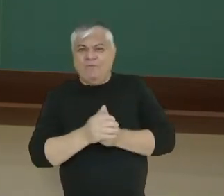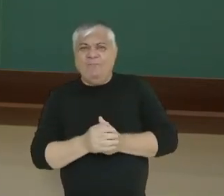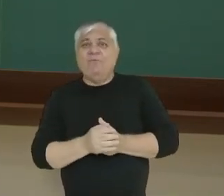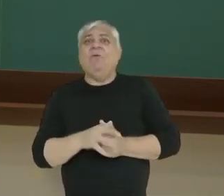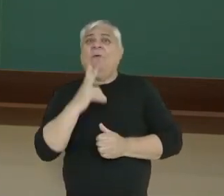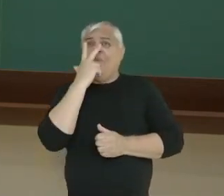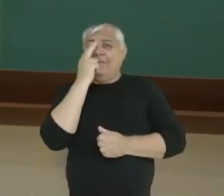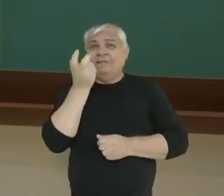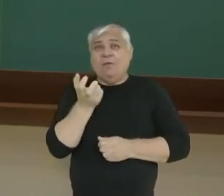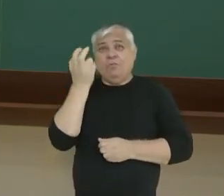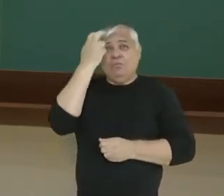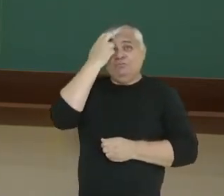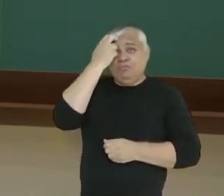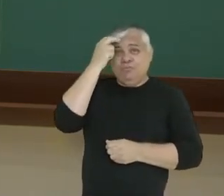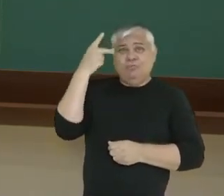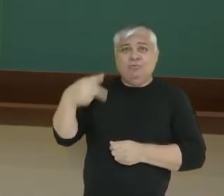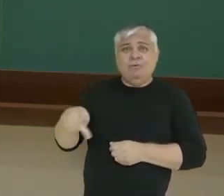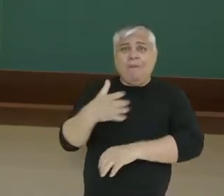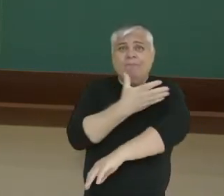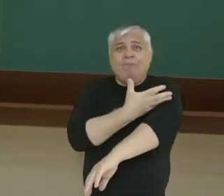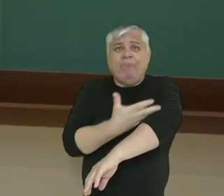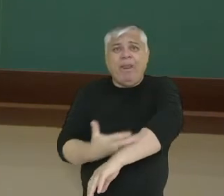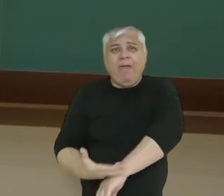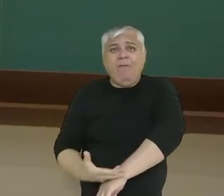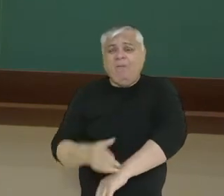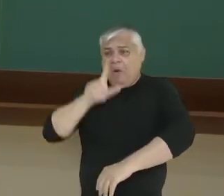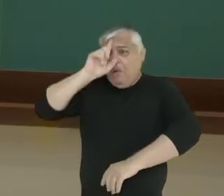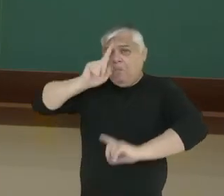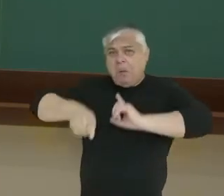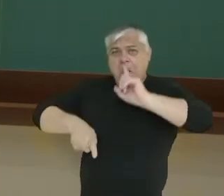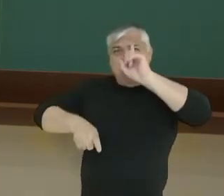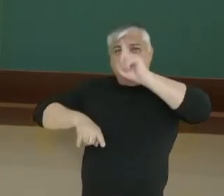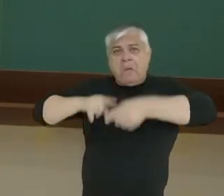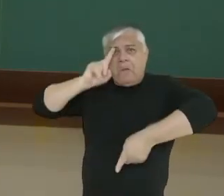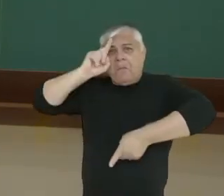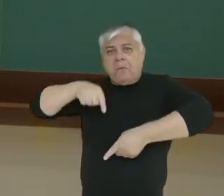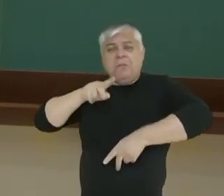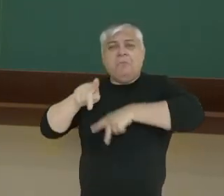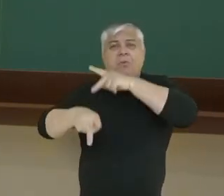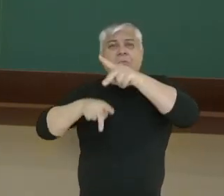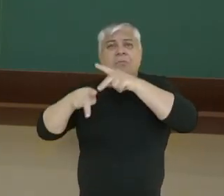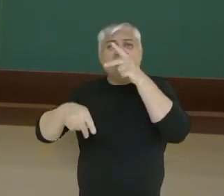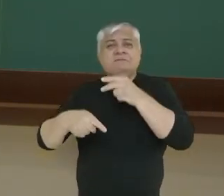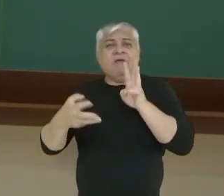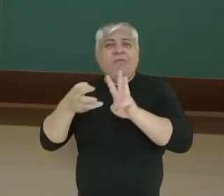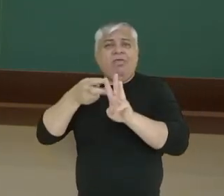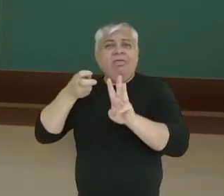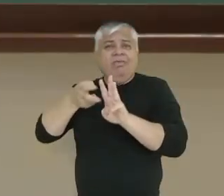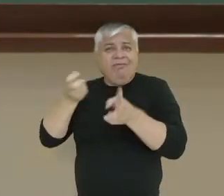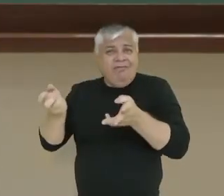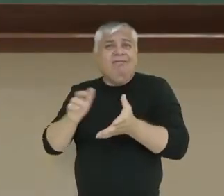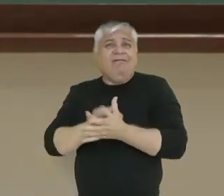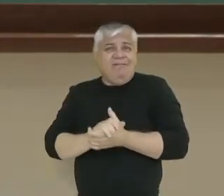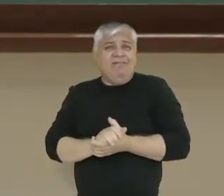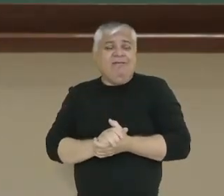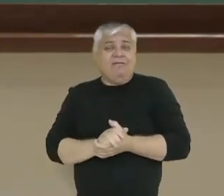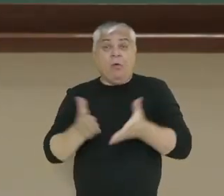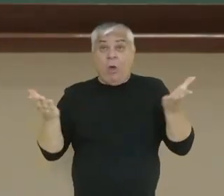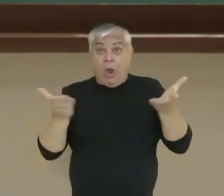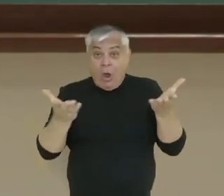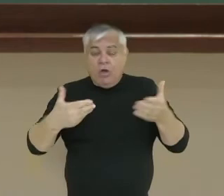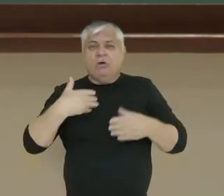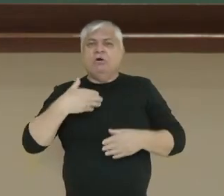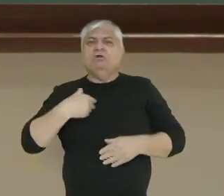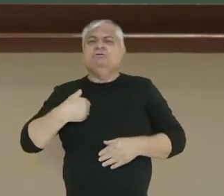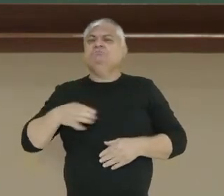uma cultura ocidental a essas populações indígenas. Muitos lugares que passamos dentro do estado